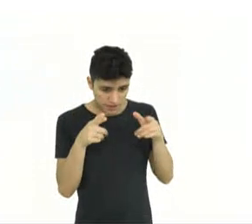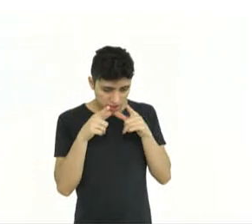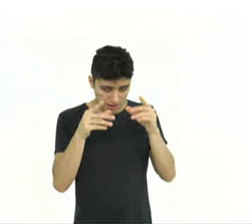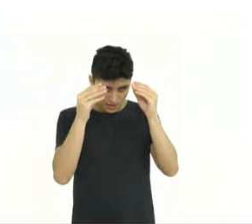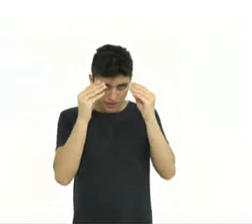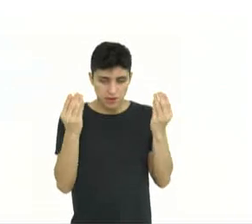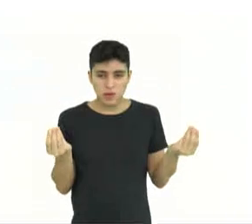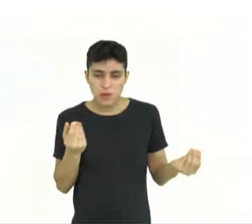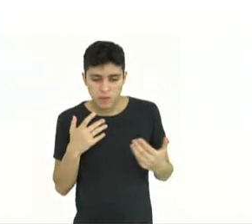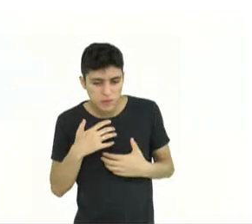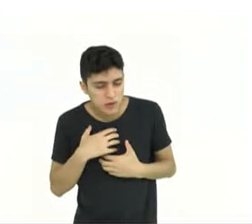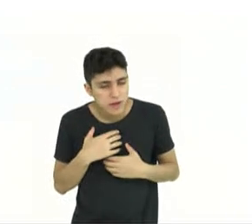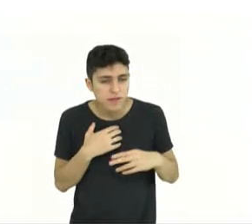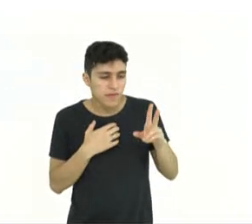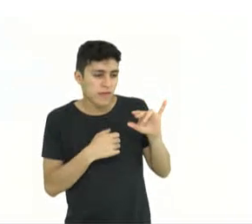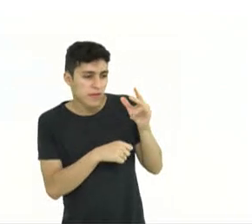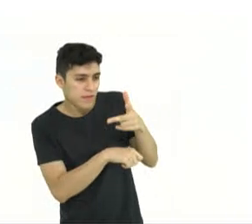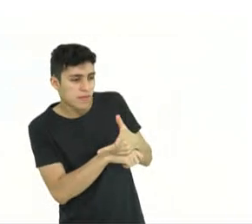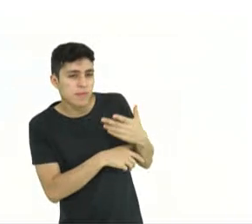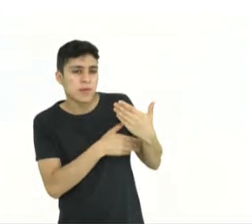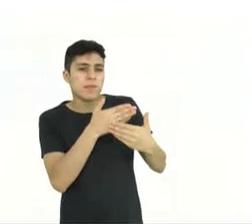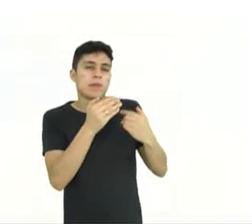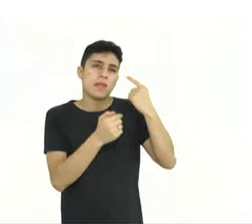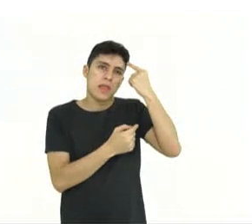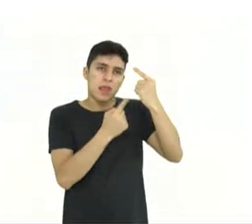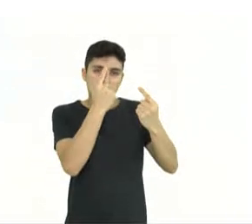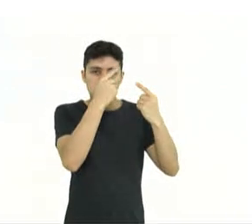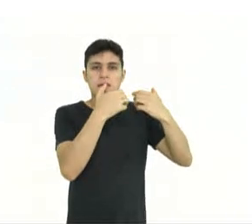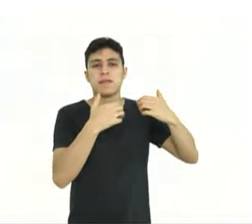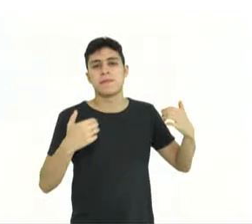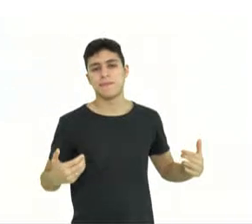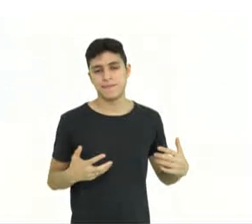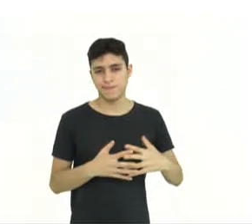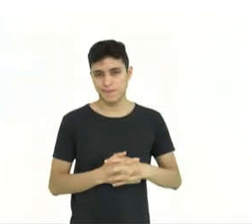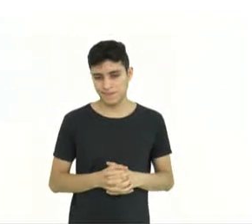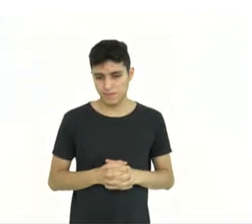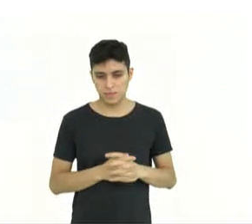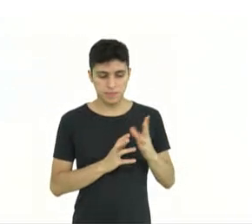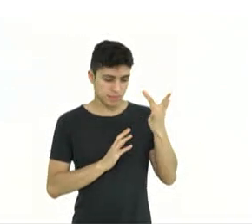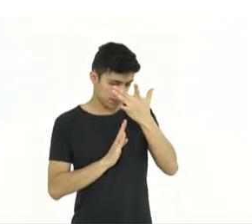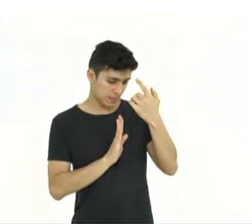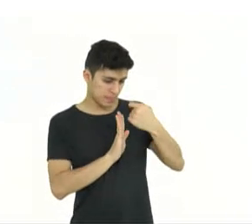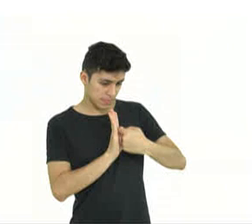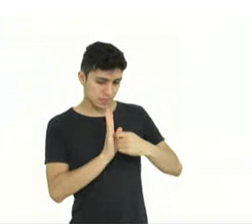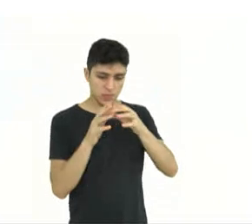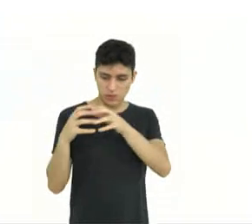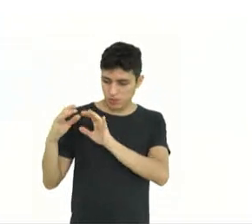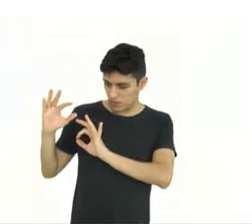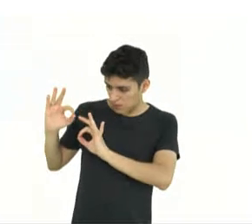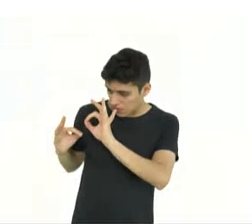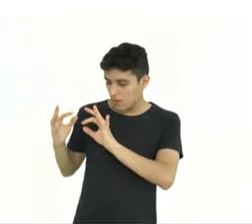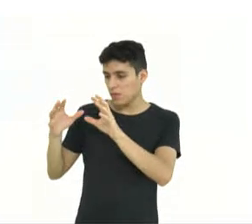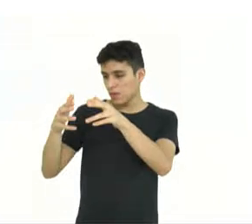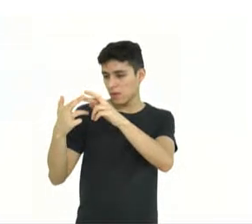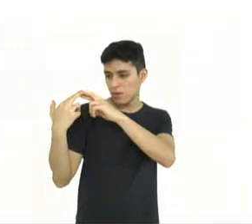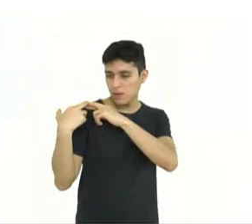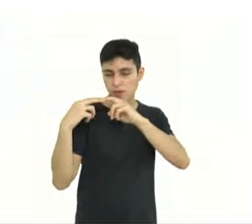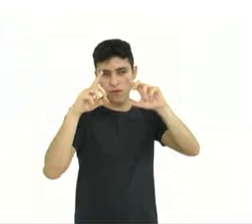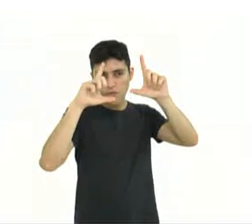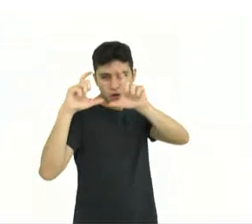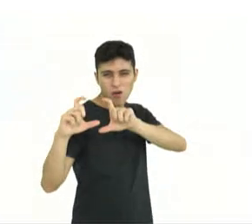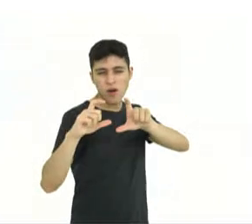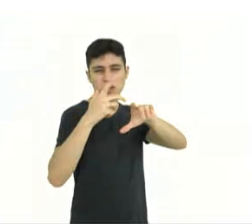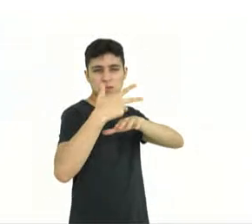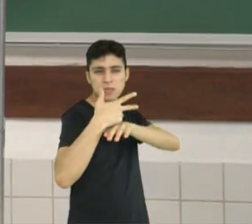linguagem e como vai filmar no processo de criação foi separado o roteiristas os editores os diretores responsáveis de